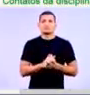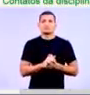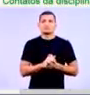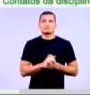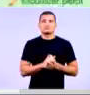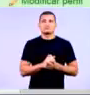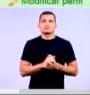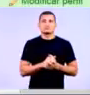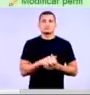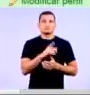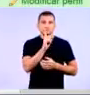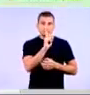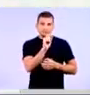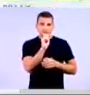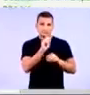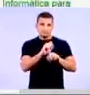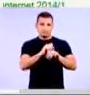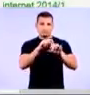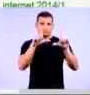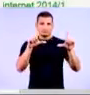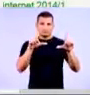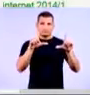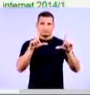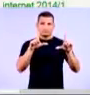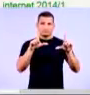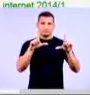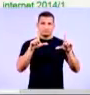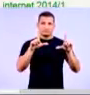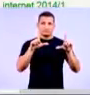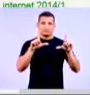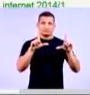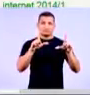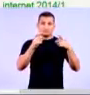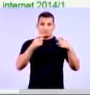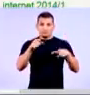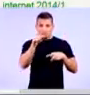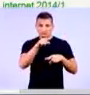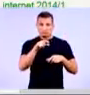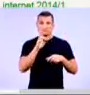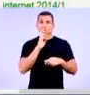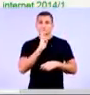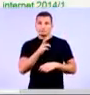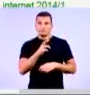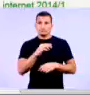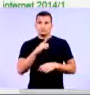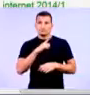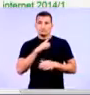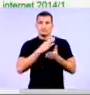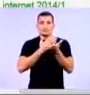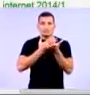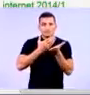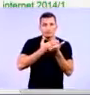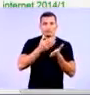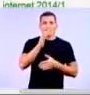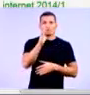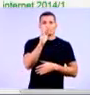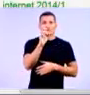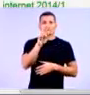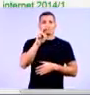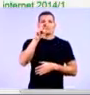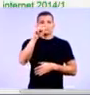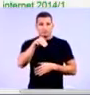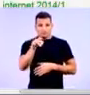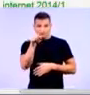distância, ele vai abrir a página onde vocês devem responder. Tem a introdução do fórum, que é necessário que vocês leiam